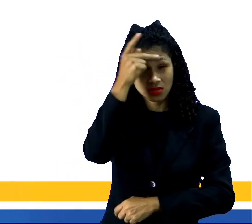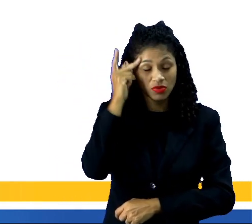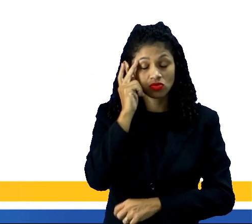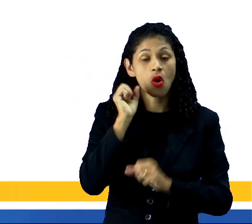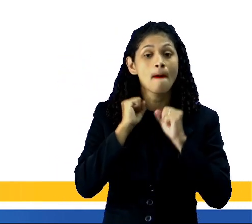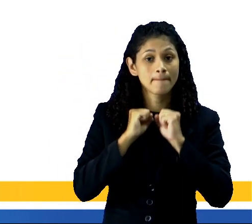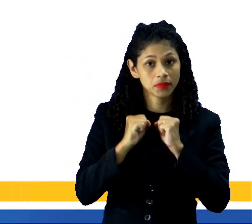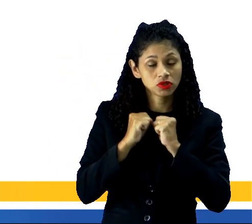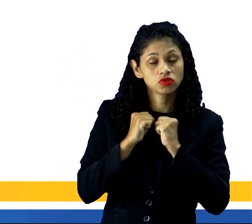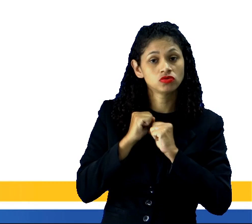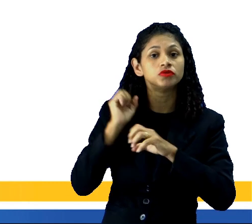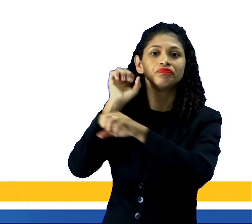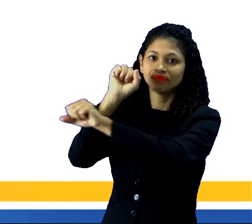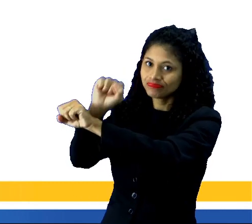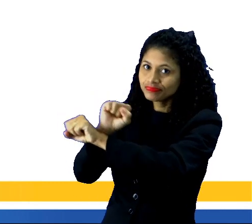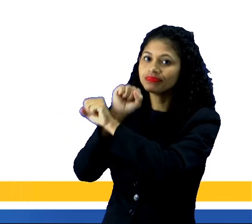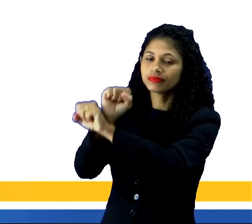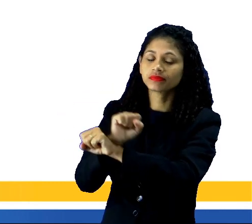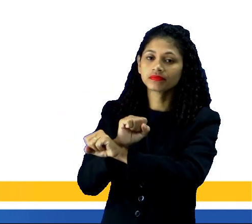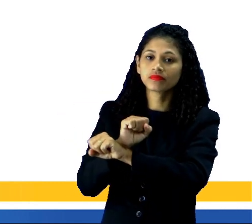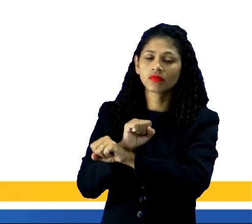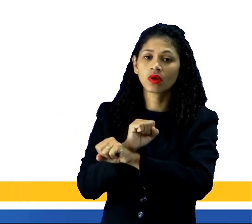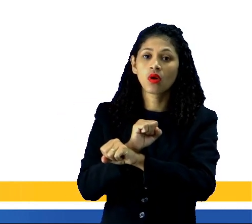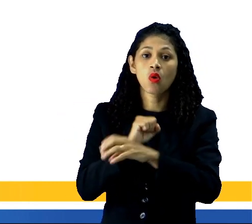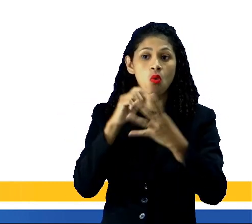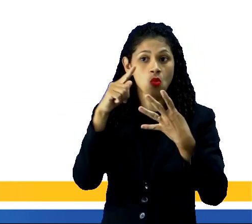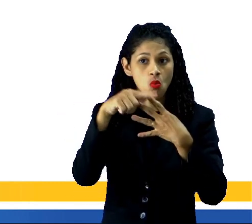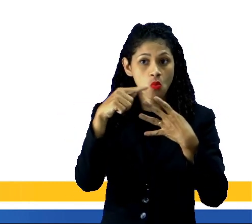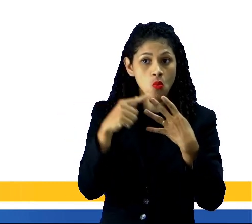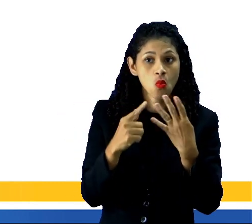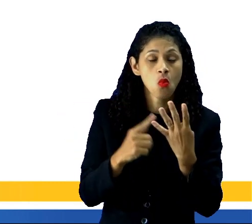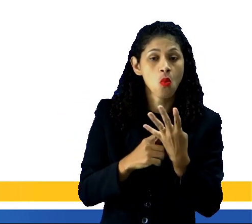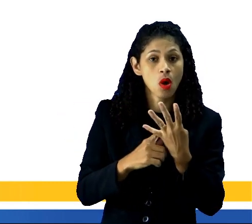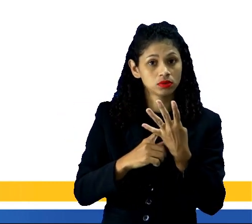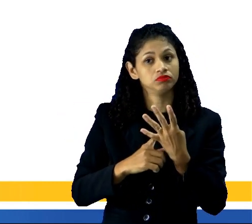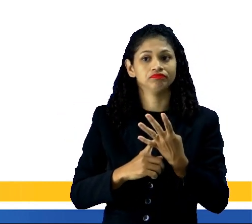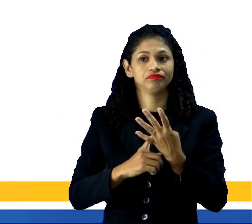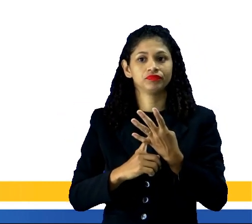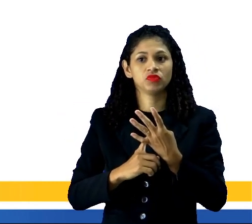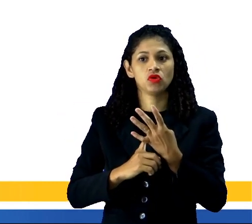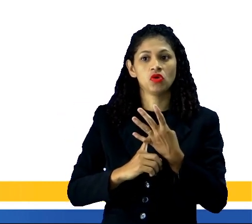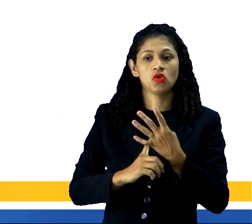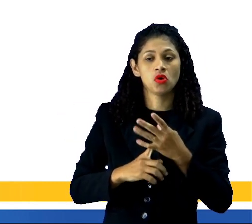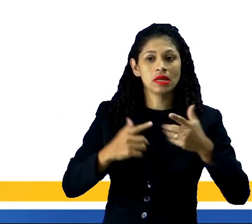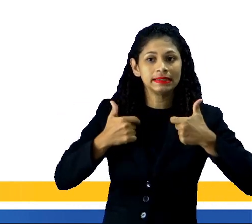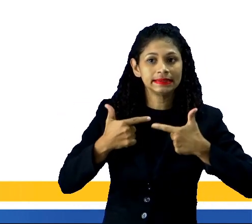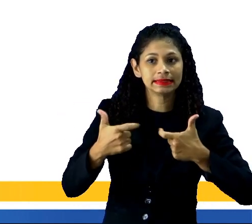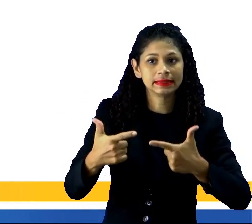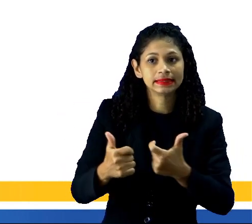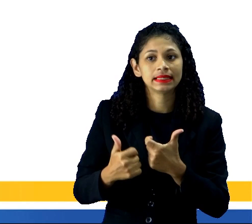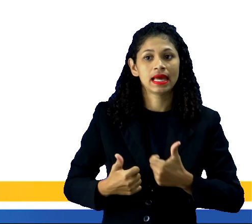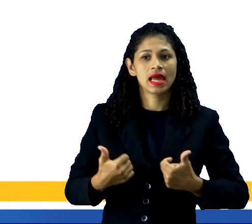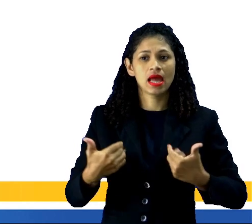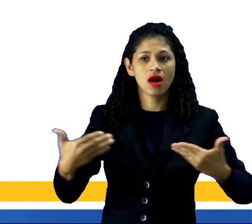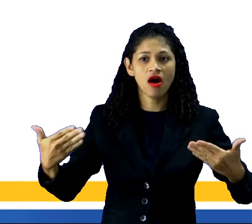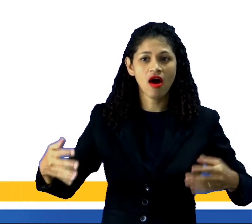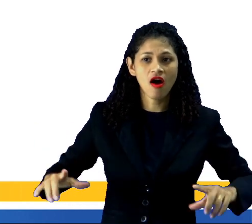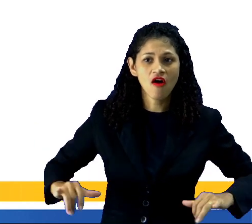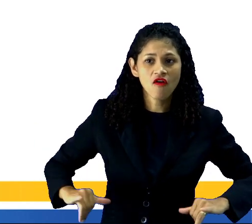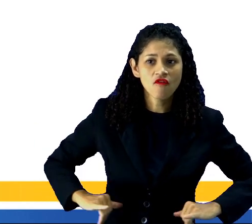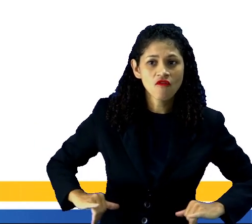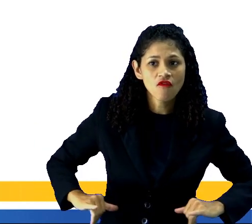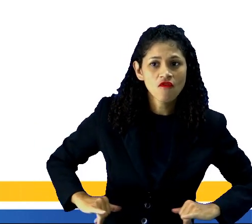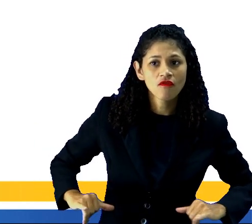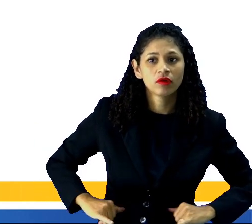motivos principais, que são eles: ou por guerras, ou por fome, ou como punição judicial, ou